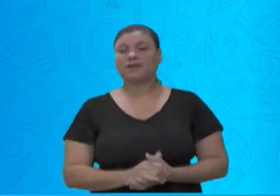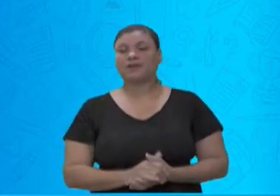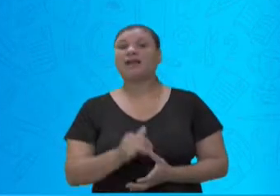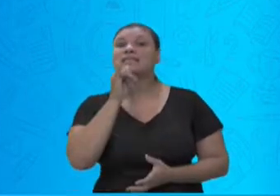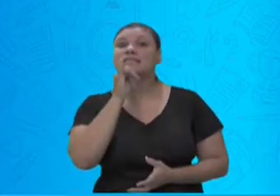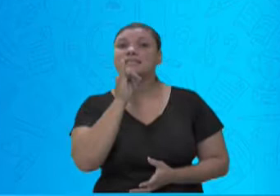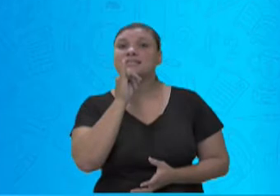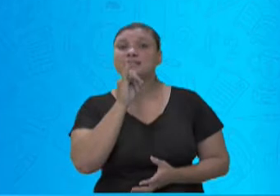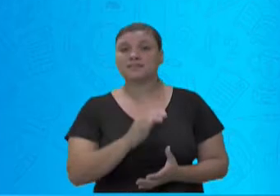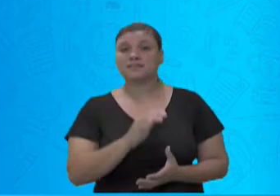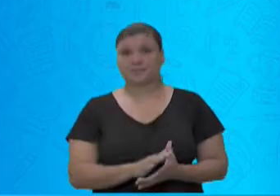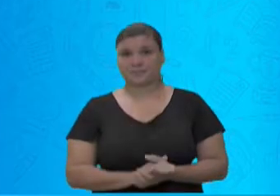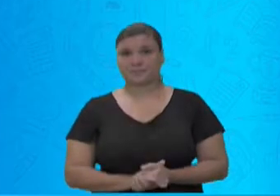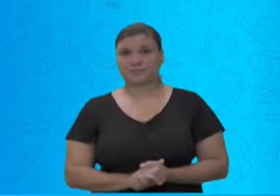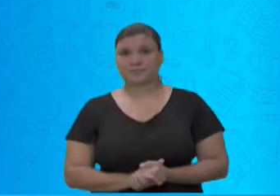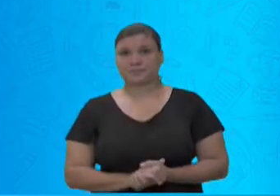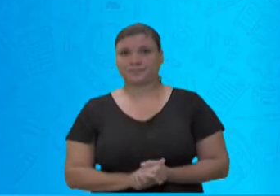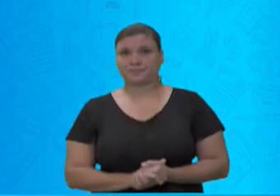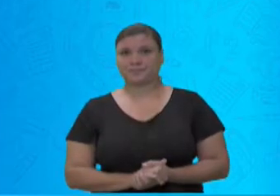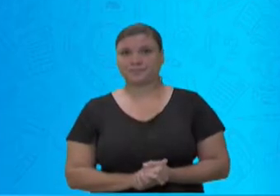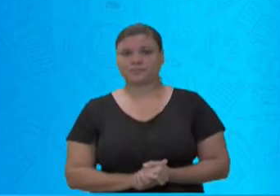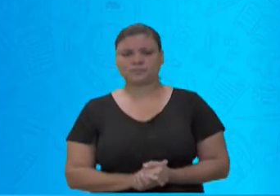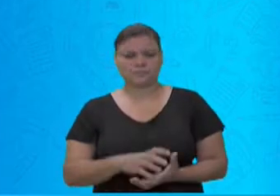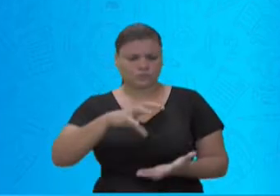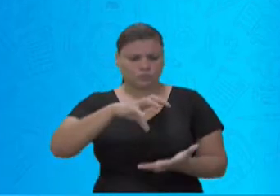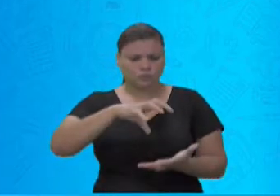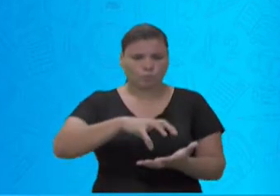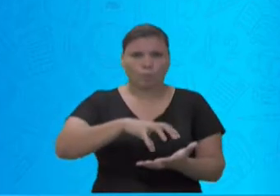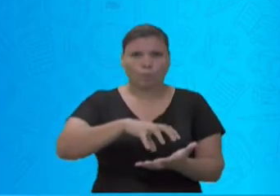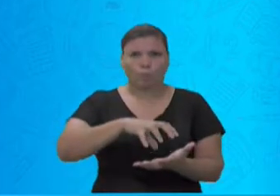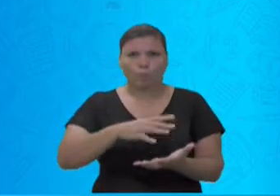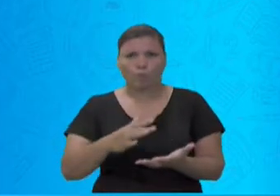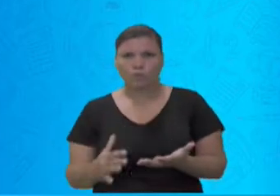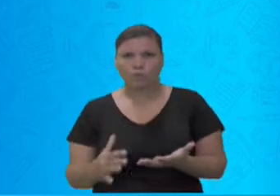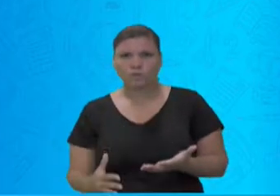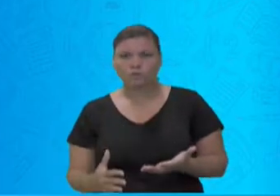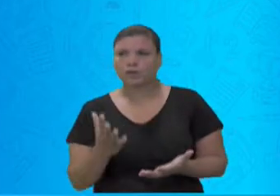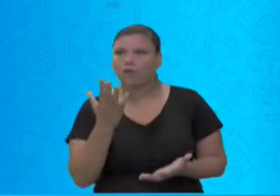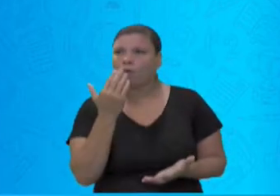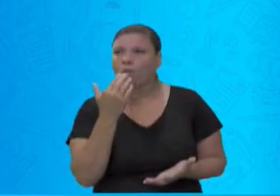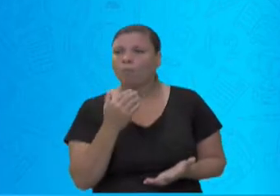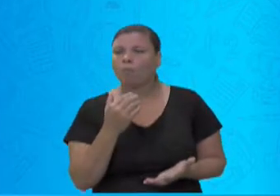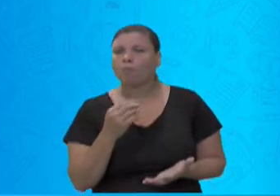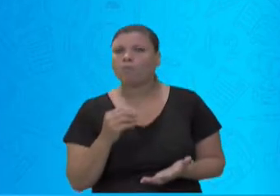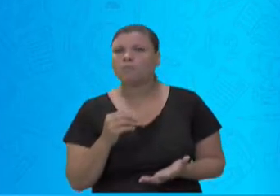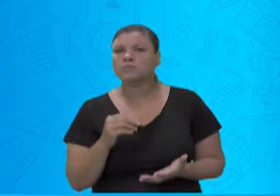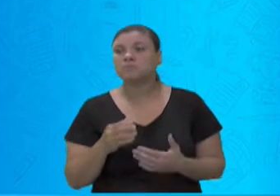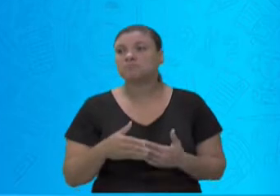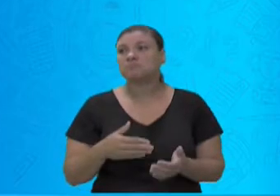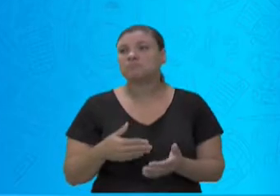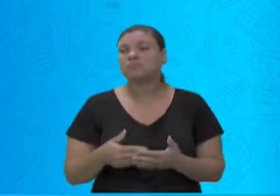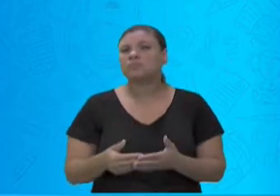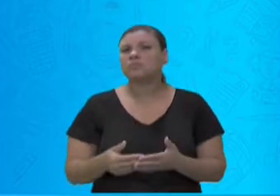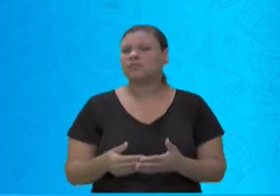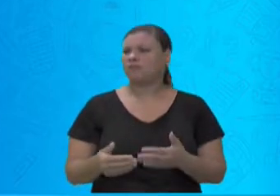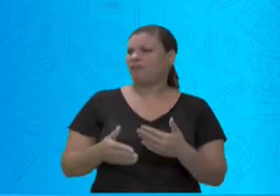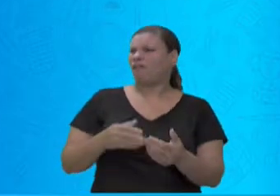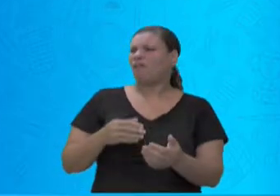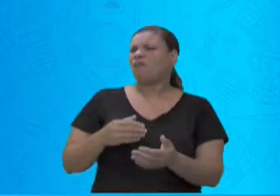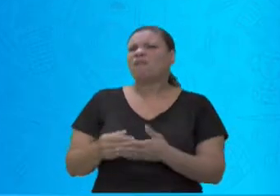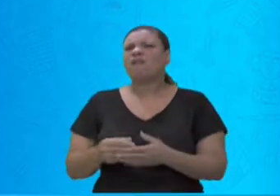Exemplo. Alguém comeu o pudim que eu deixei na geladeira. Esse alguém